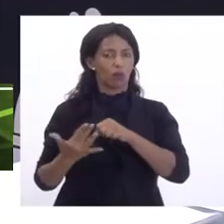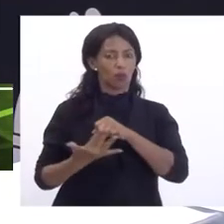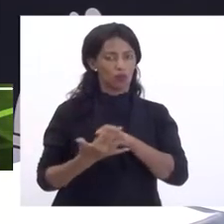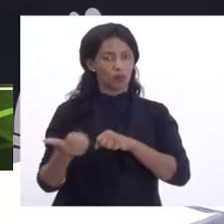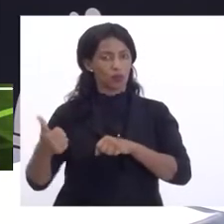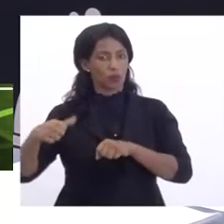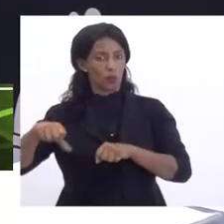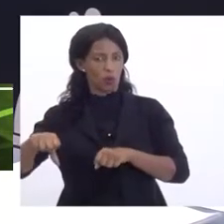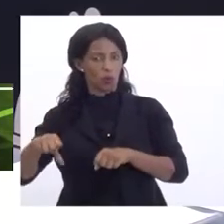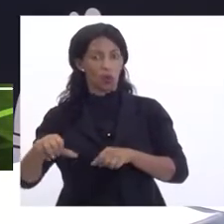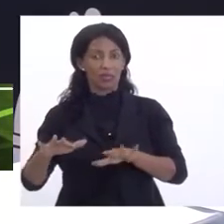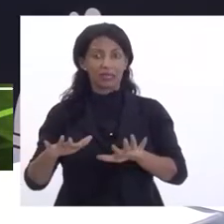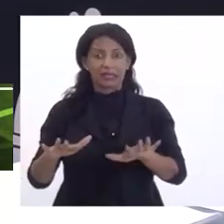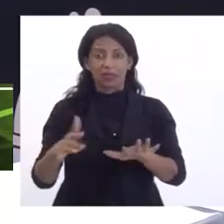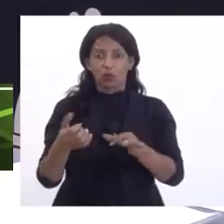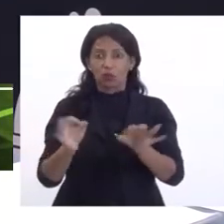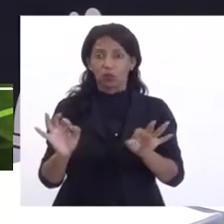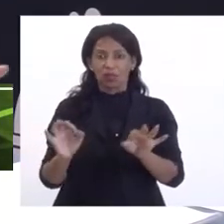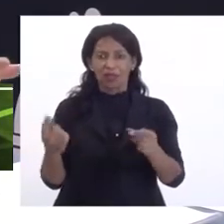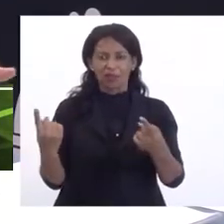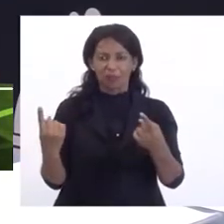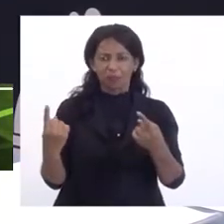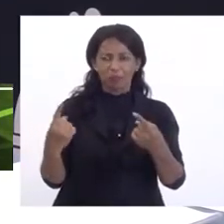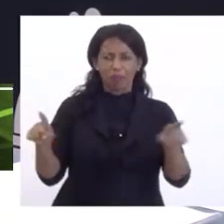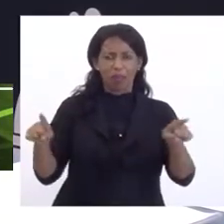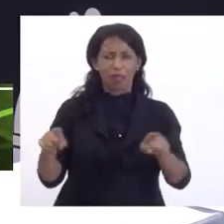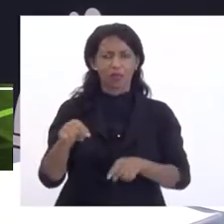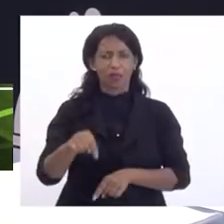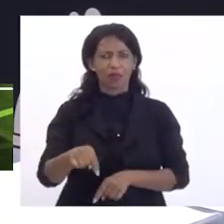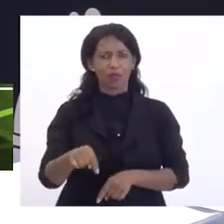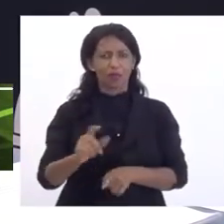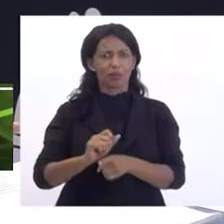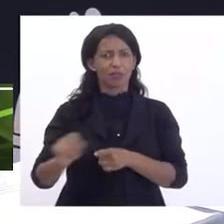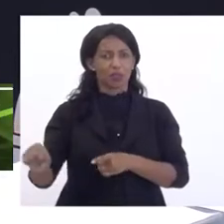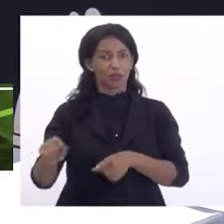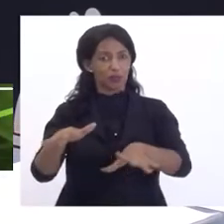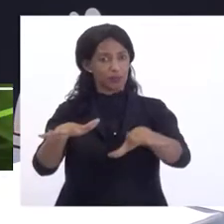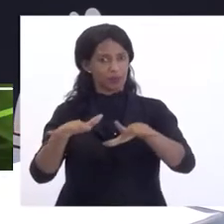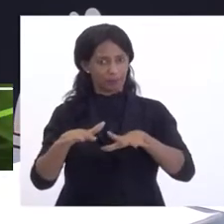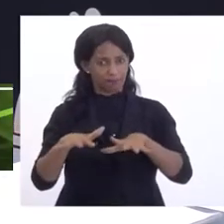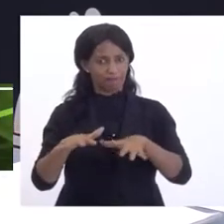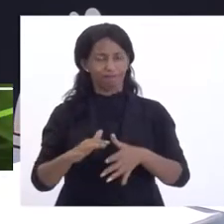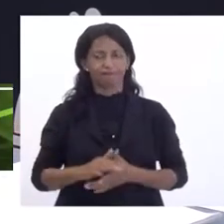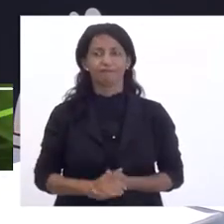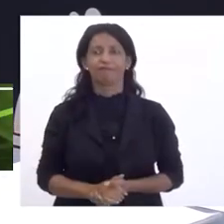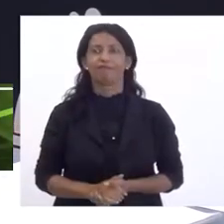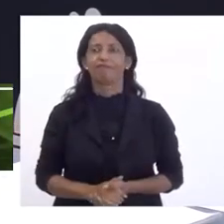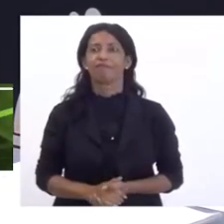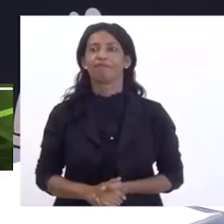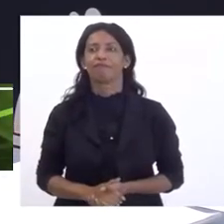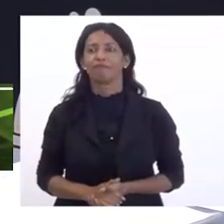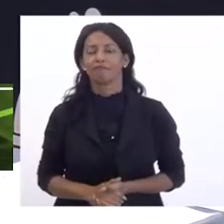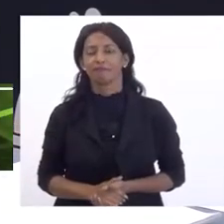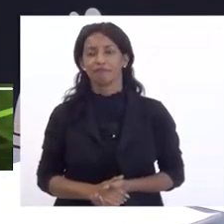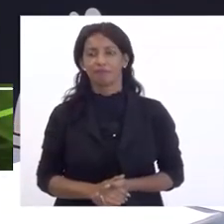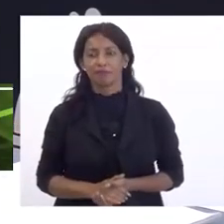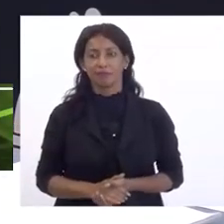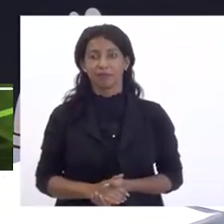falecer. Então, não houve nenhuma divergência sobre essa cassação em plenário. O deputado Rosenweg Reis também não votou.